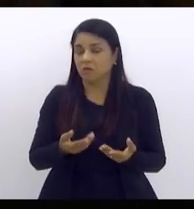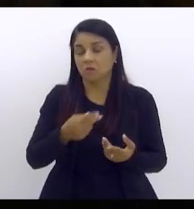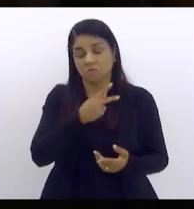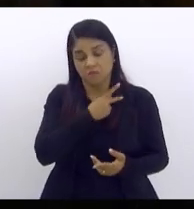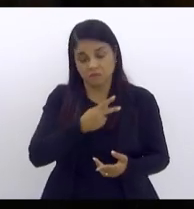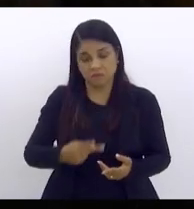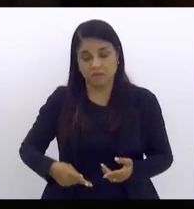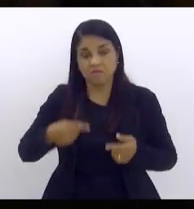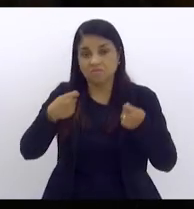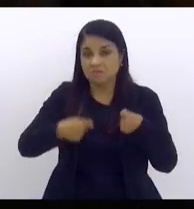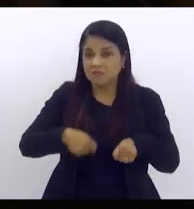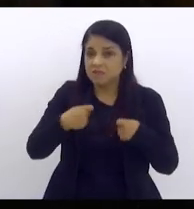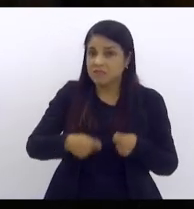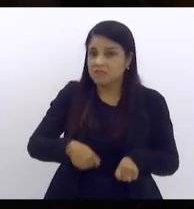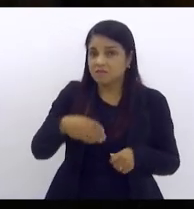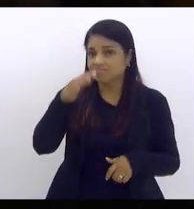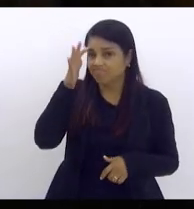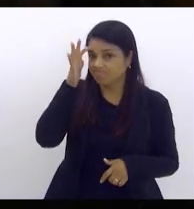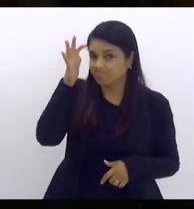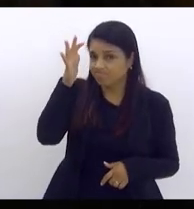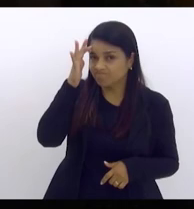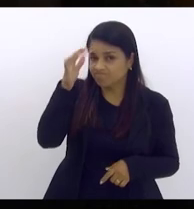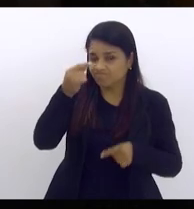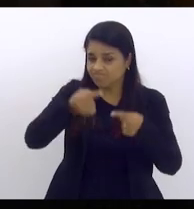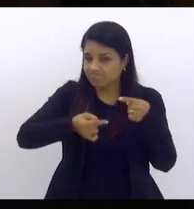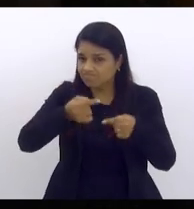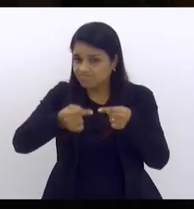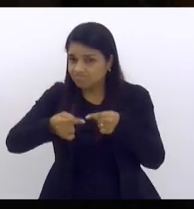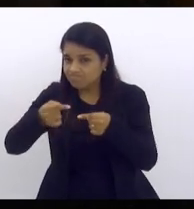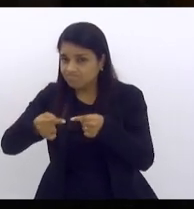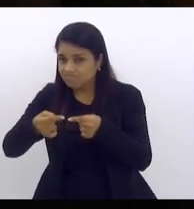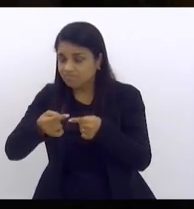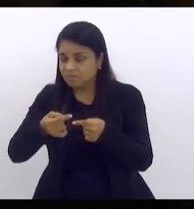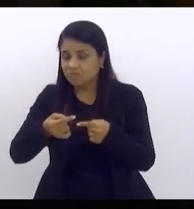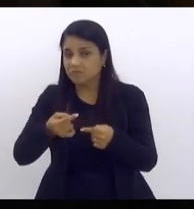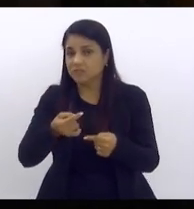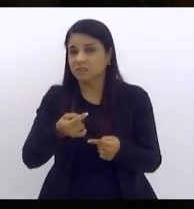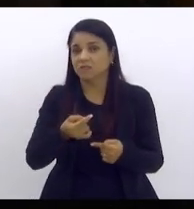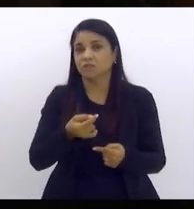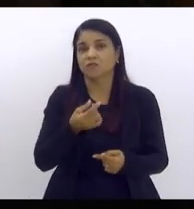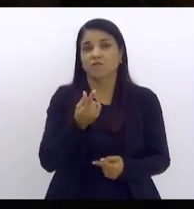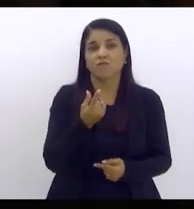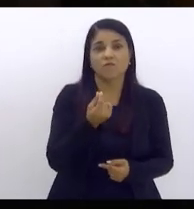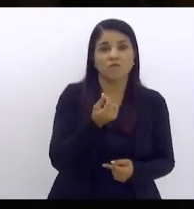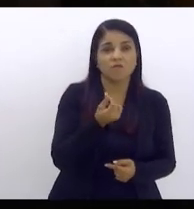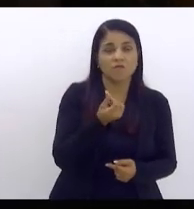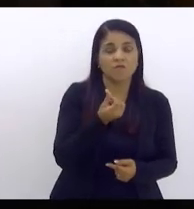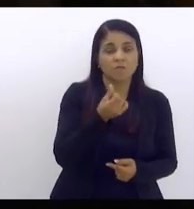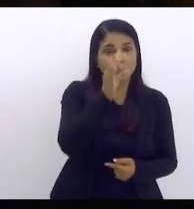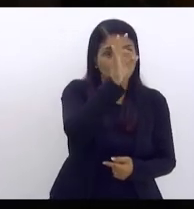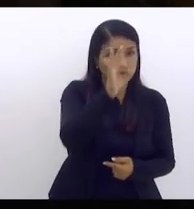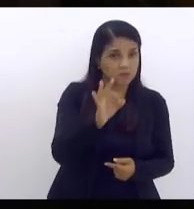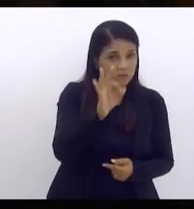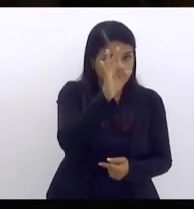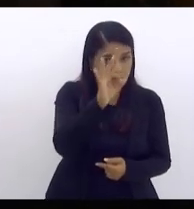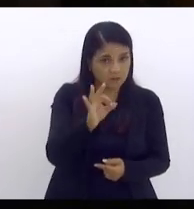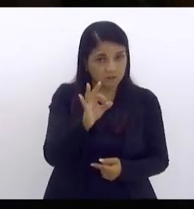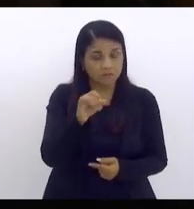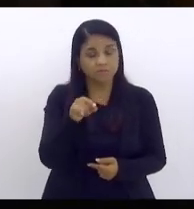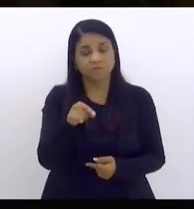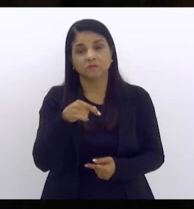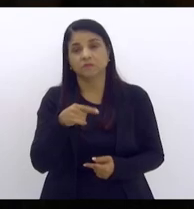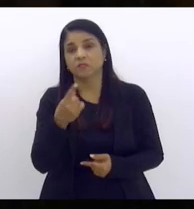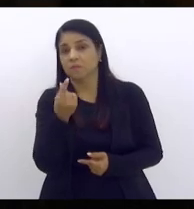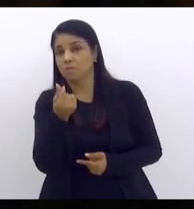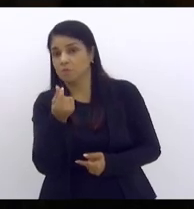que a gente reflita sobre esses números e sobre tudo o que tem acontecido